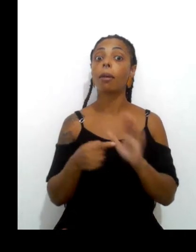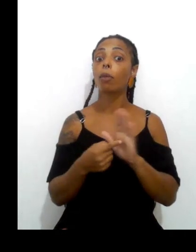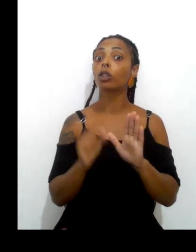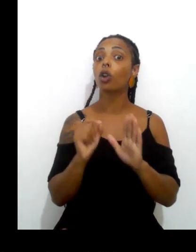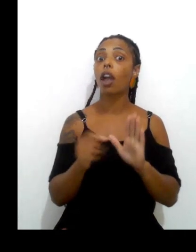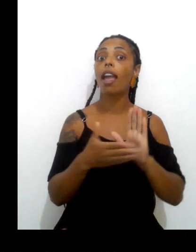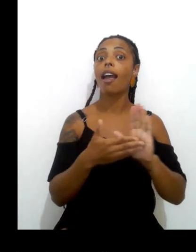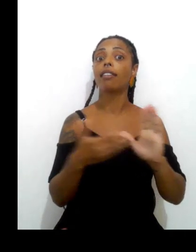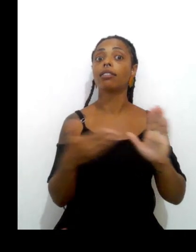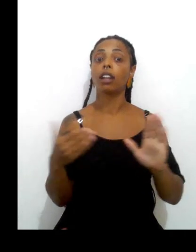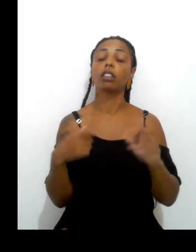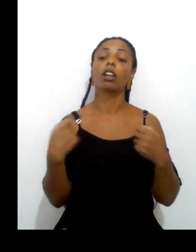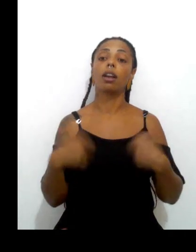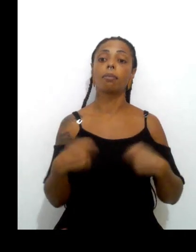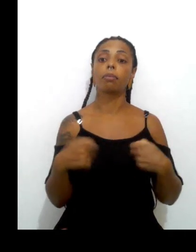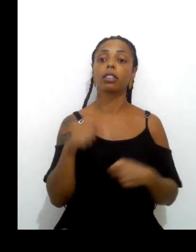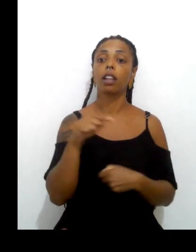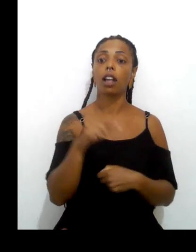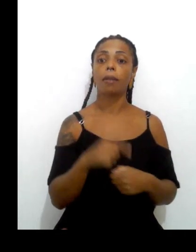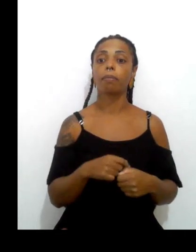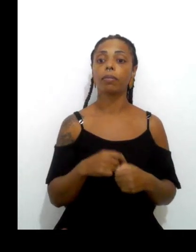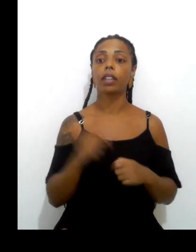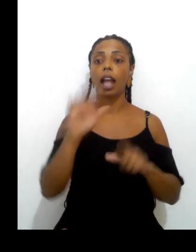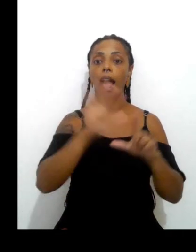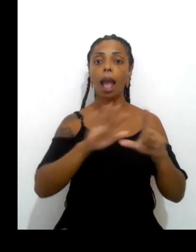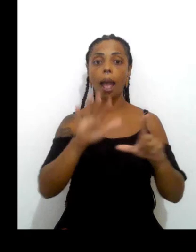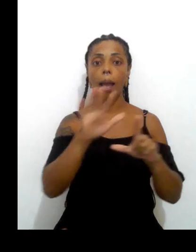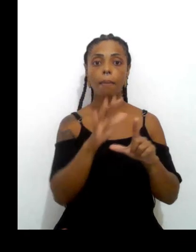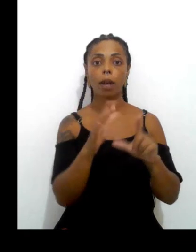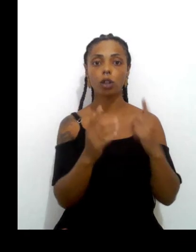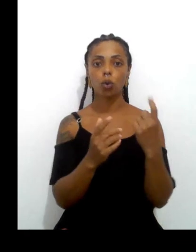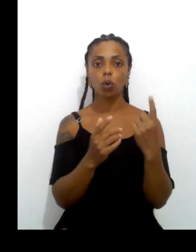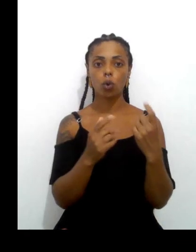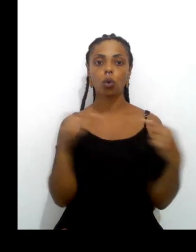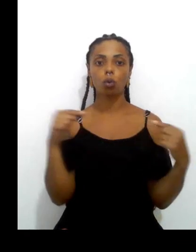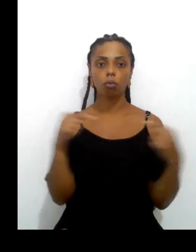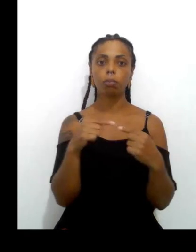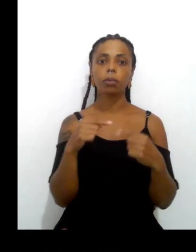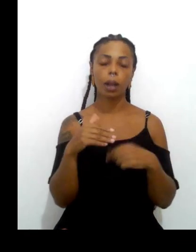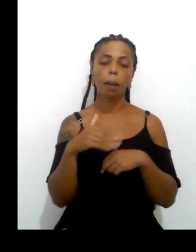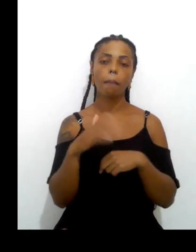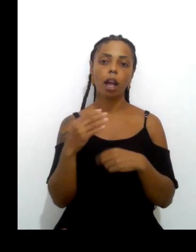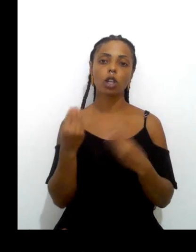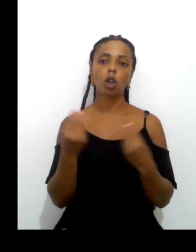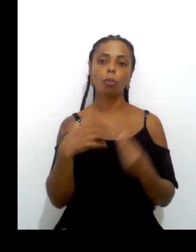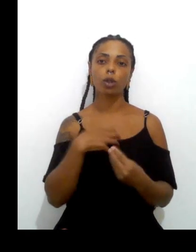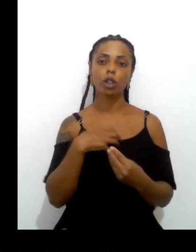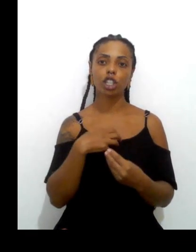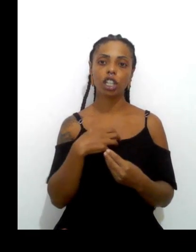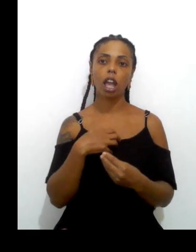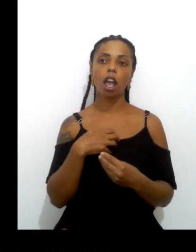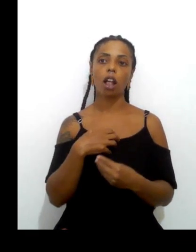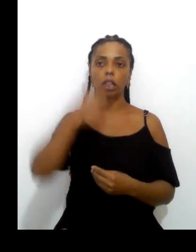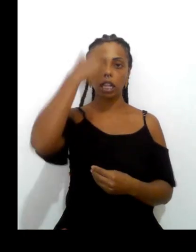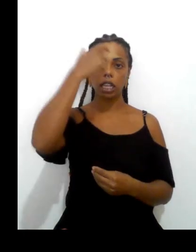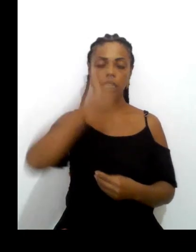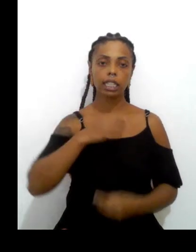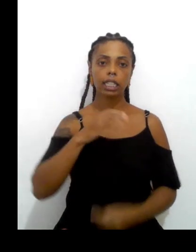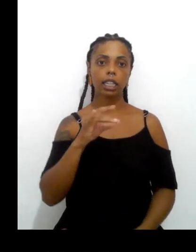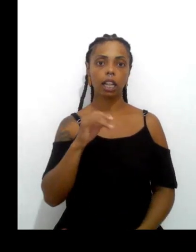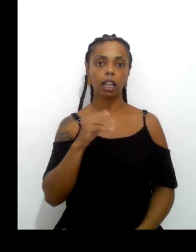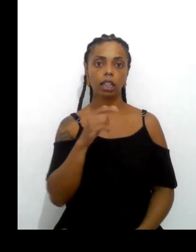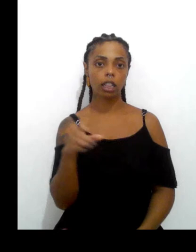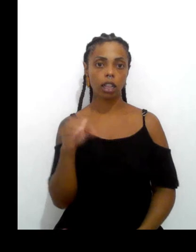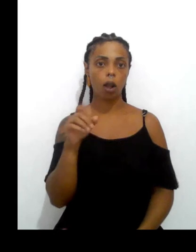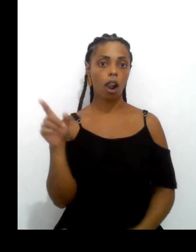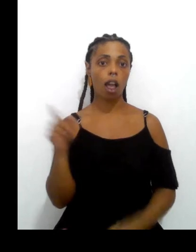qual Depende a imagem única que parece muito mais de acordo com a estética normativa da Cidadania e essa foto que parece